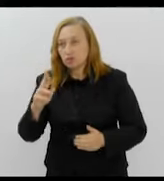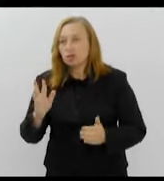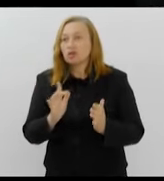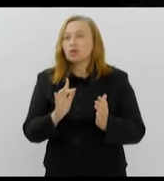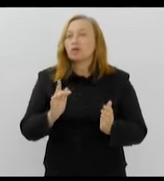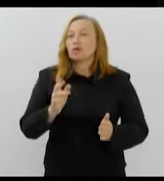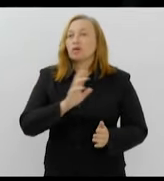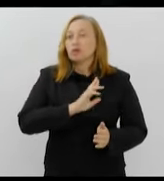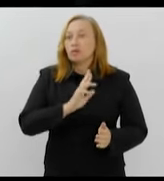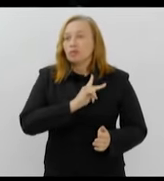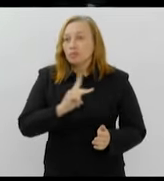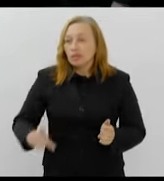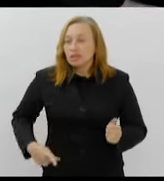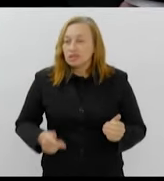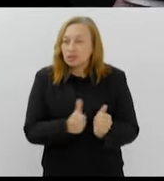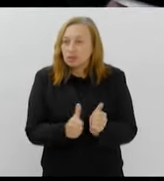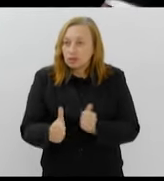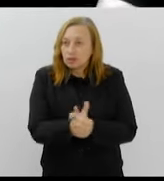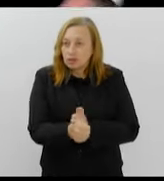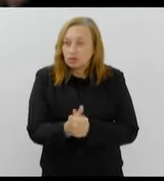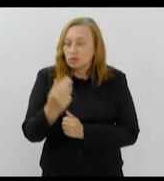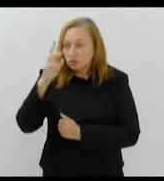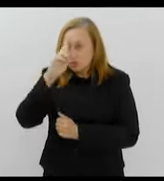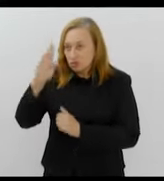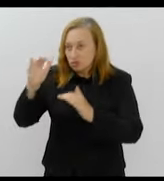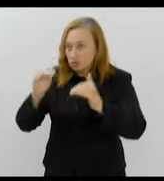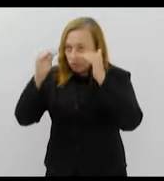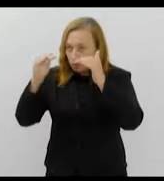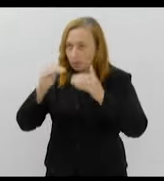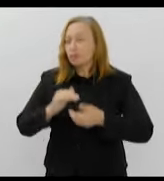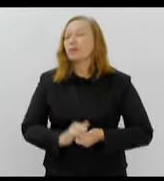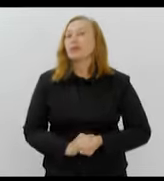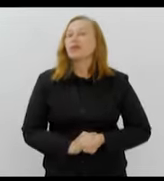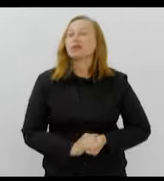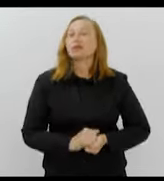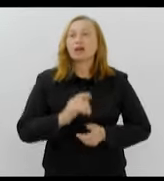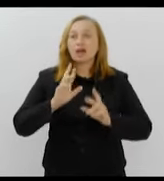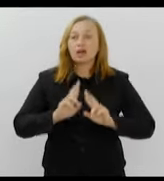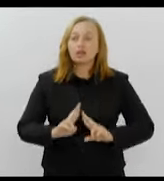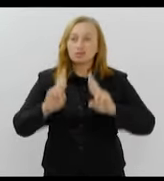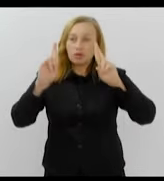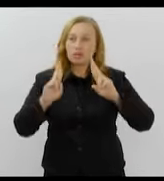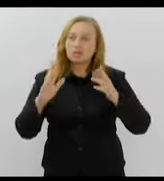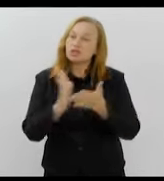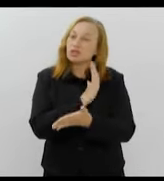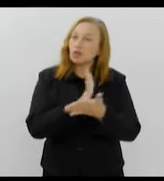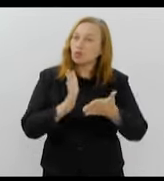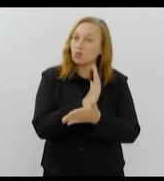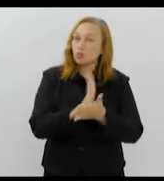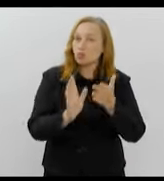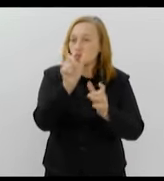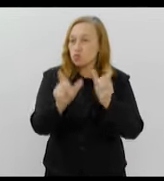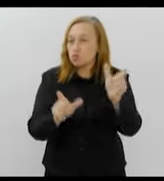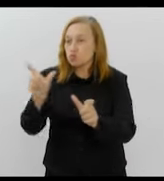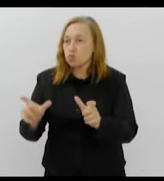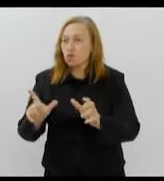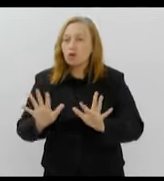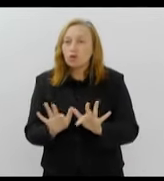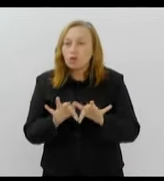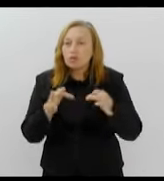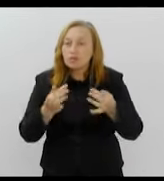excelência vossa excelência restaurou a esperança de muitas pessoas que aqui estão com um simples